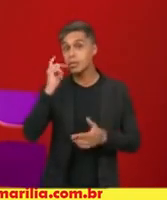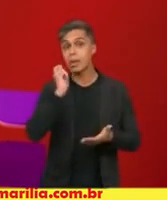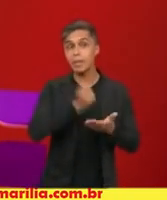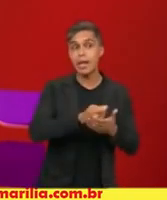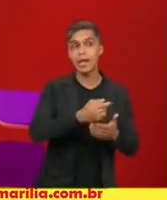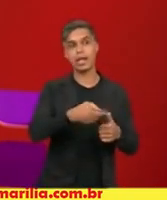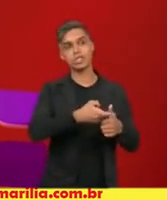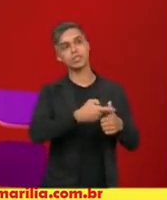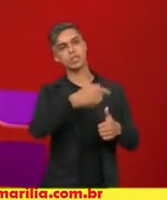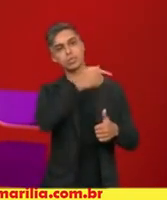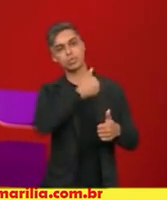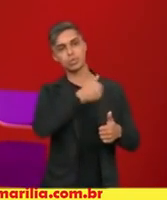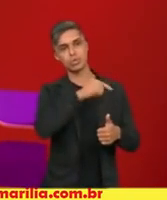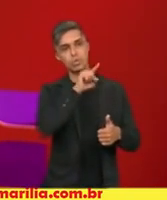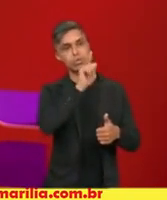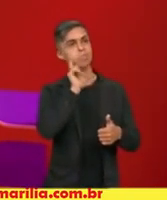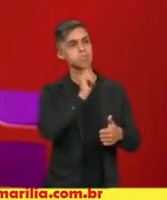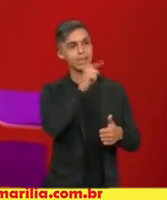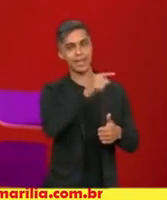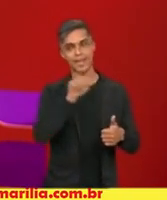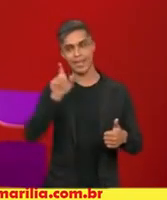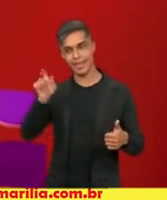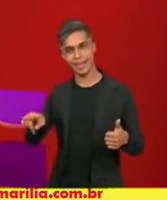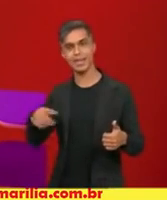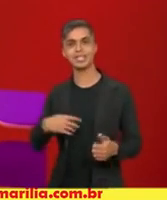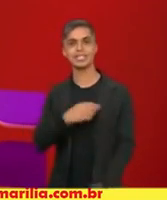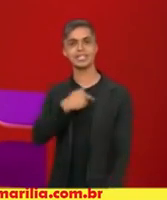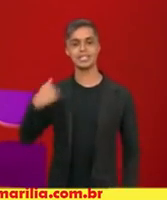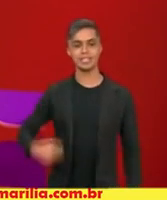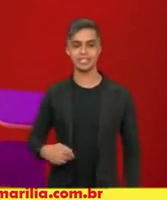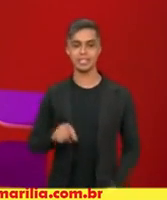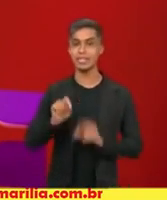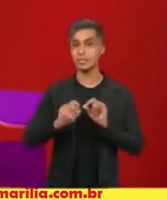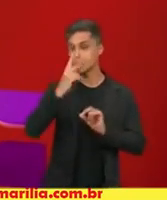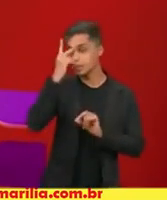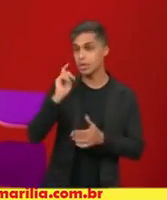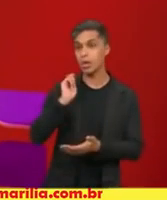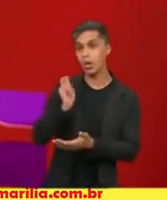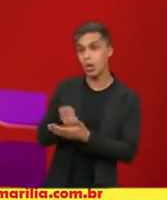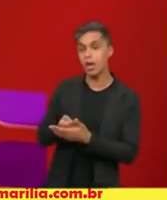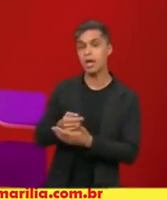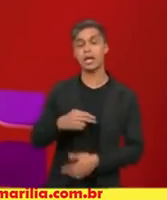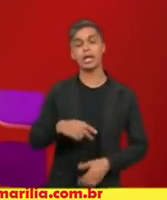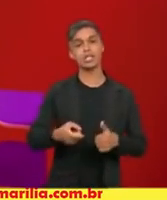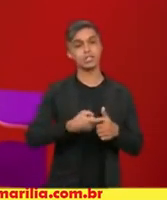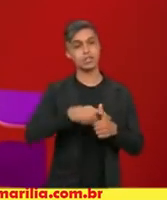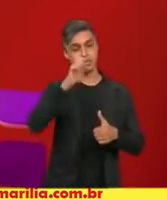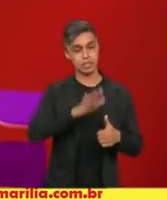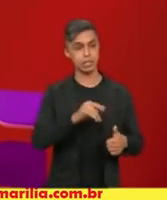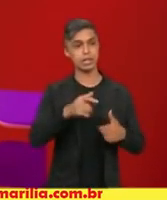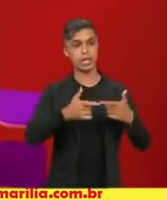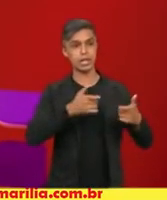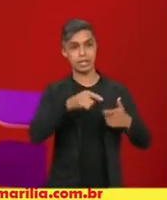dívida pública dos Estados Unidos? Né? A China. A China. Quem estava comprando a dívida pública interna, né, no caso brasileira, à época da Guerra